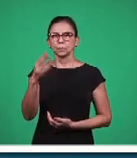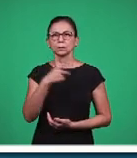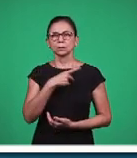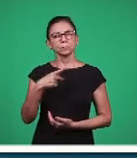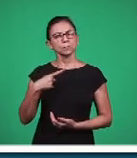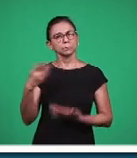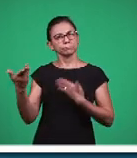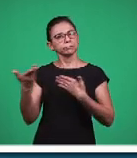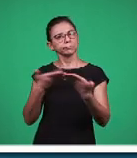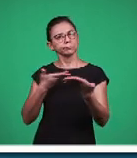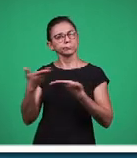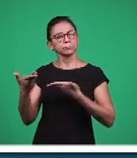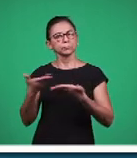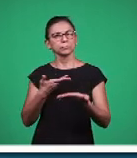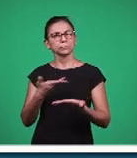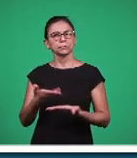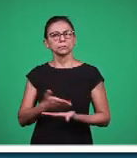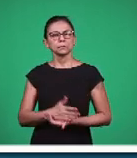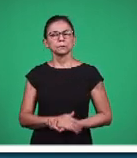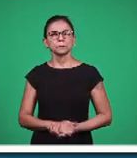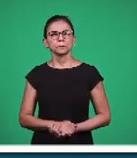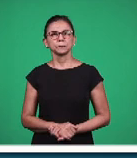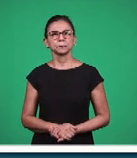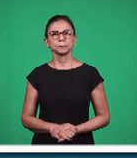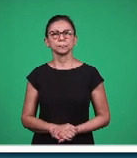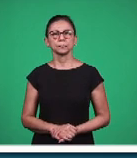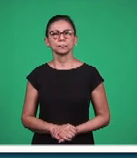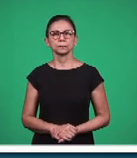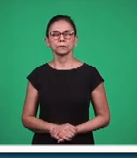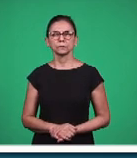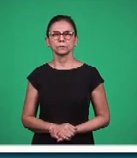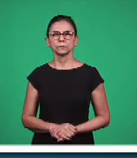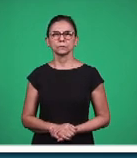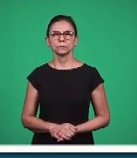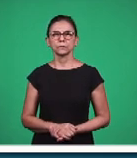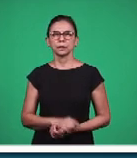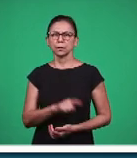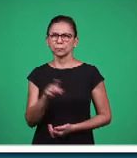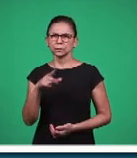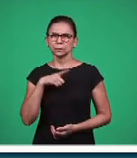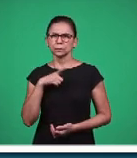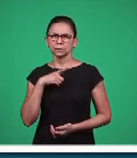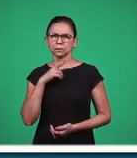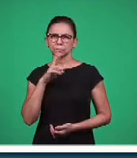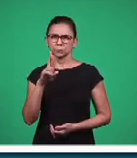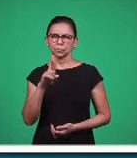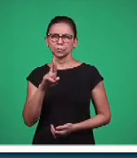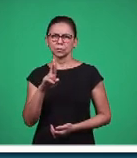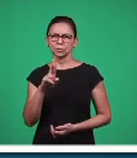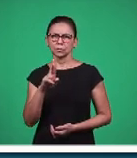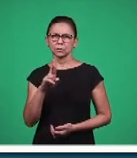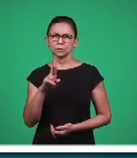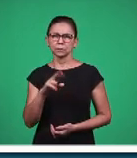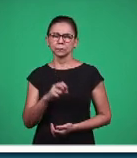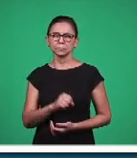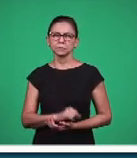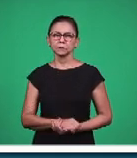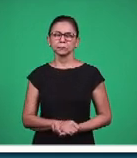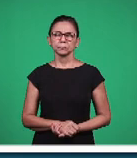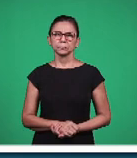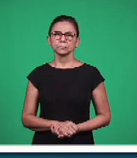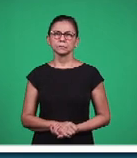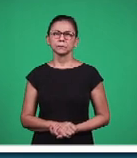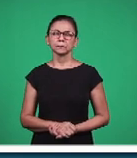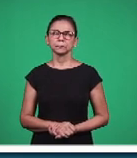irmãos que queiram trazer a resposta, ou um dos pastores. Fica do lado de lá da tela.